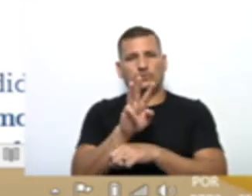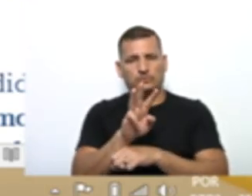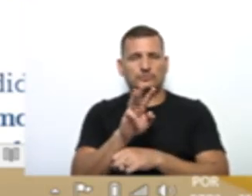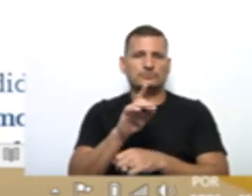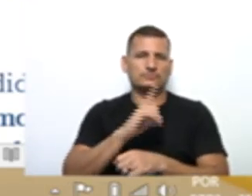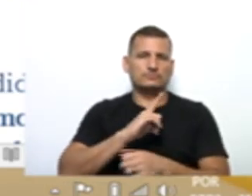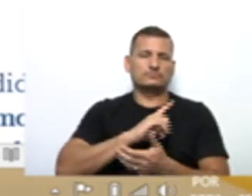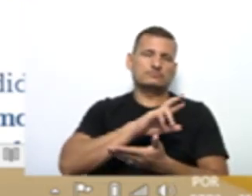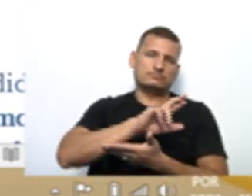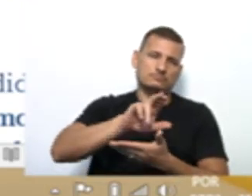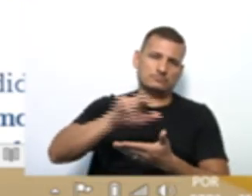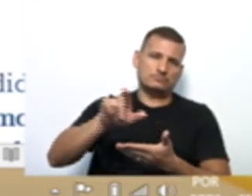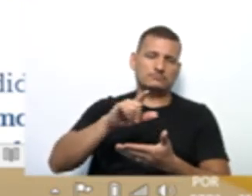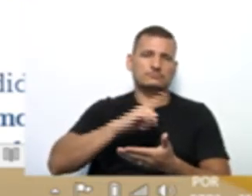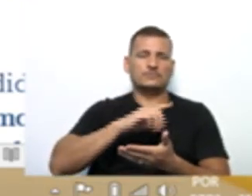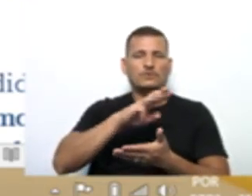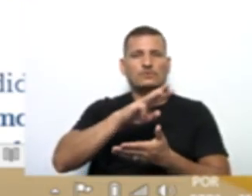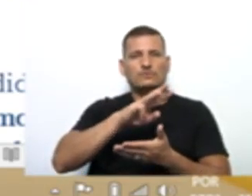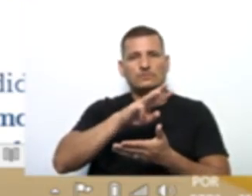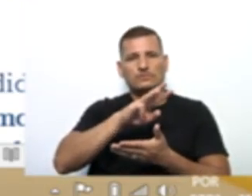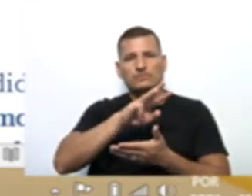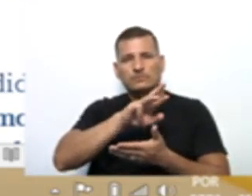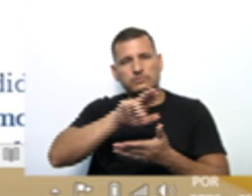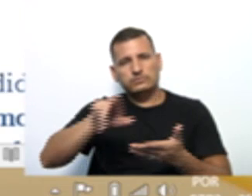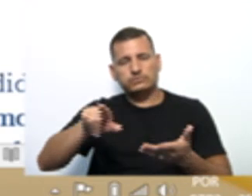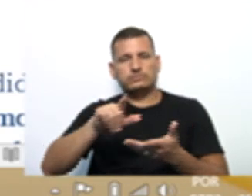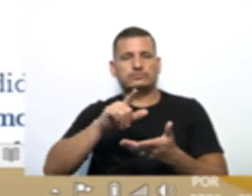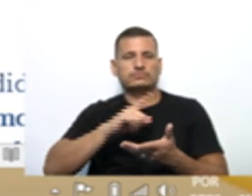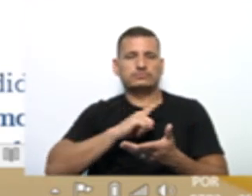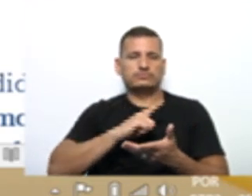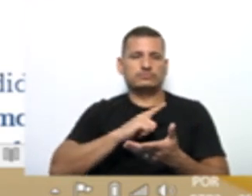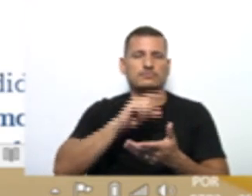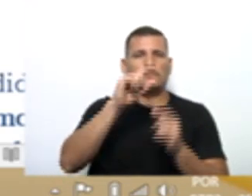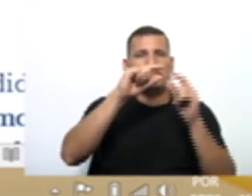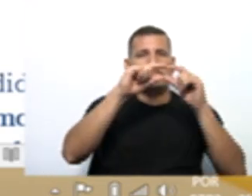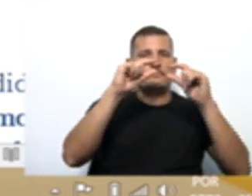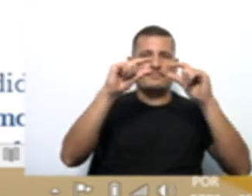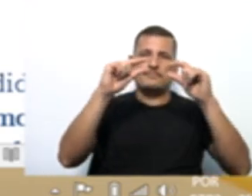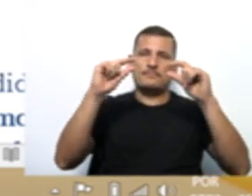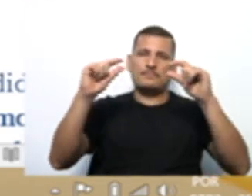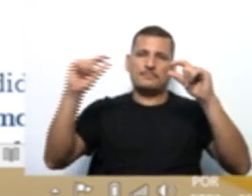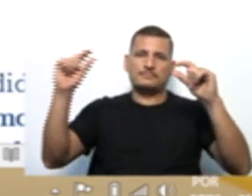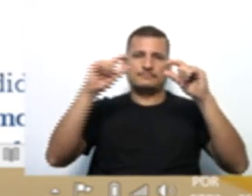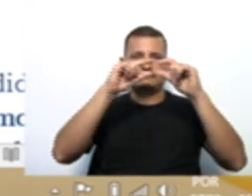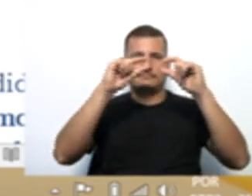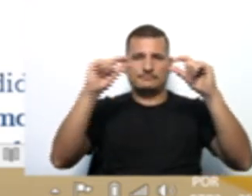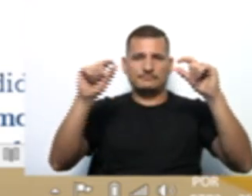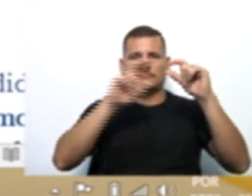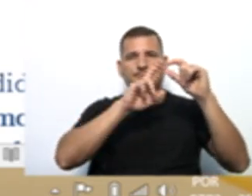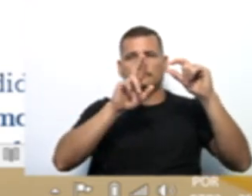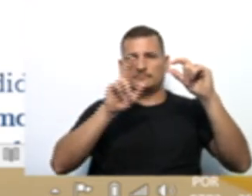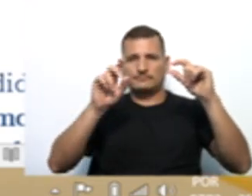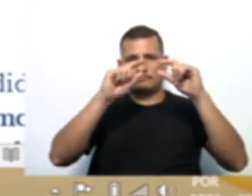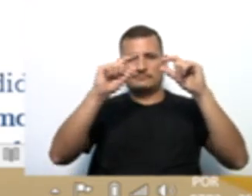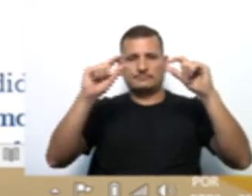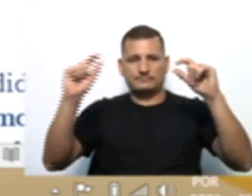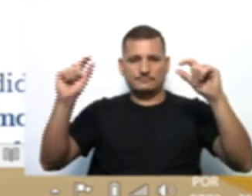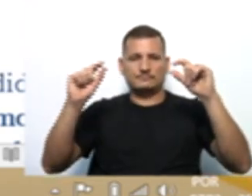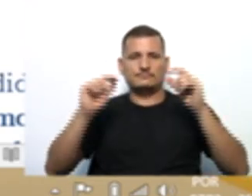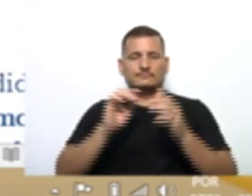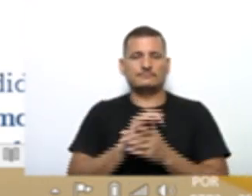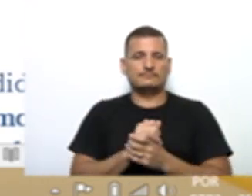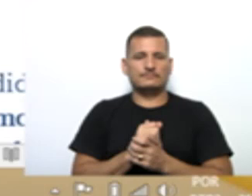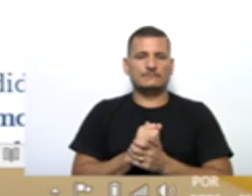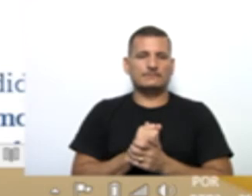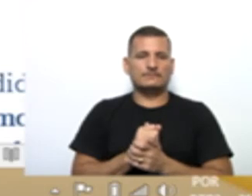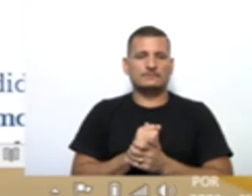no canto superior, as abas de página inicial, design, referências. E para configurar a margem,